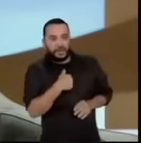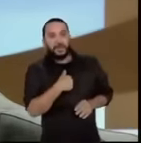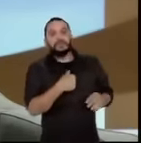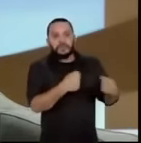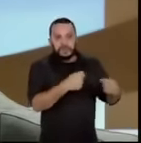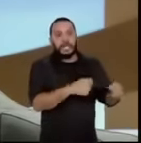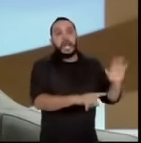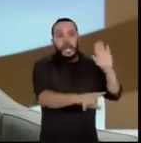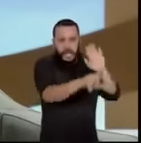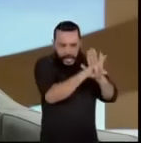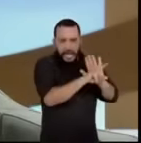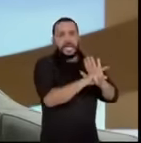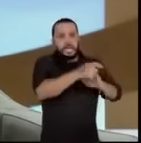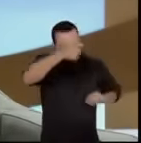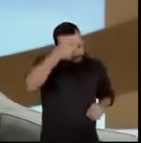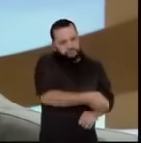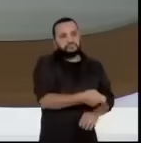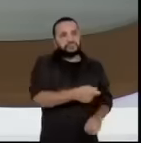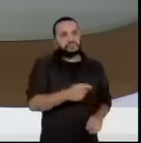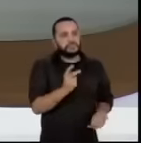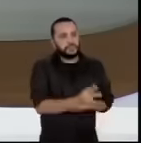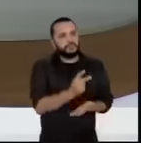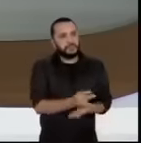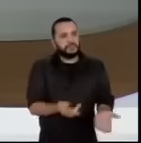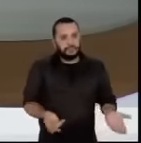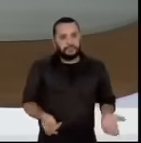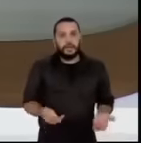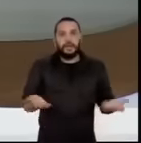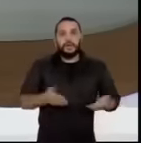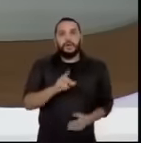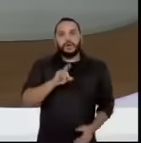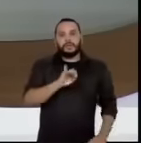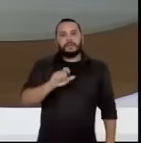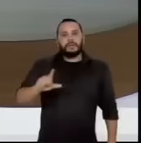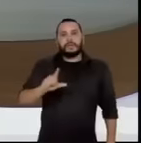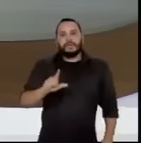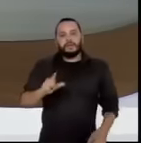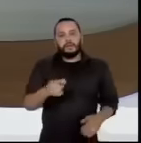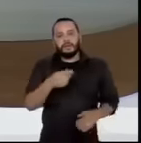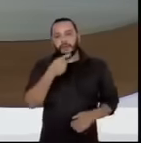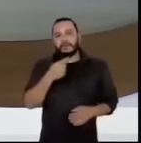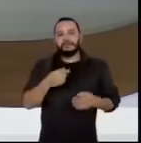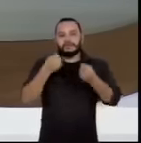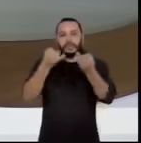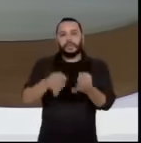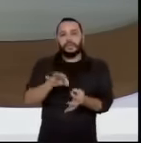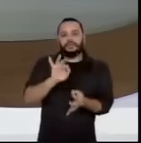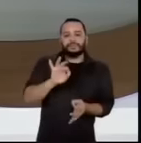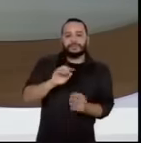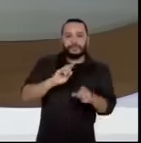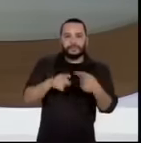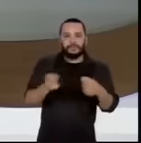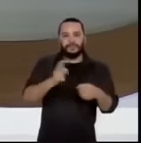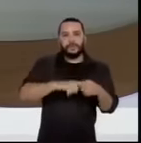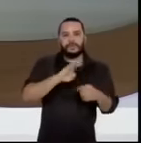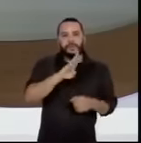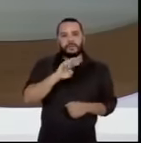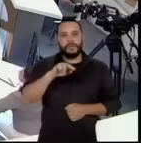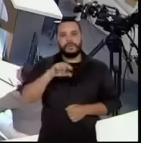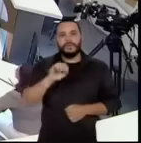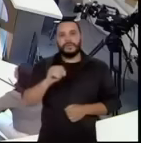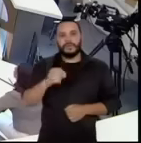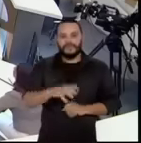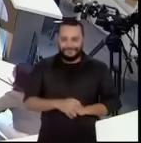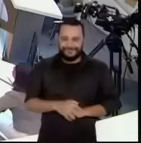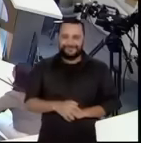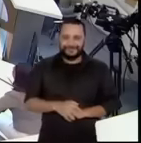lei, a fiscalização, etc. Não houve nada. Eu vou passar a palavra para o Daniel, que falou pouquinho, e depois devolvo ao Bruno, porque ele está me olhando ansioso ali. Eu